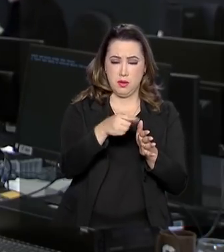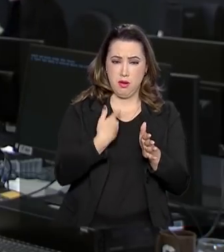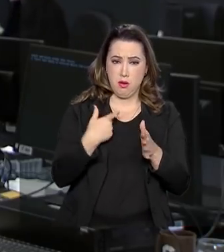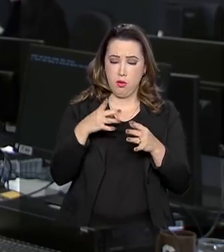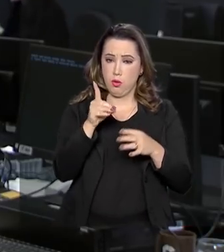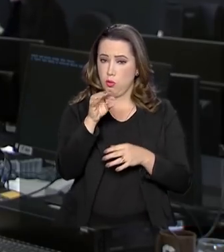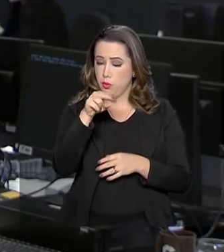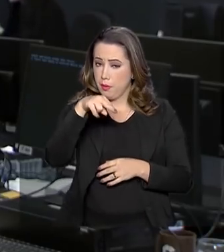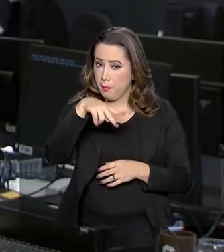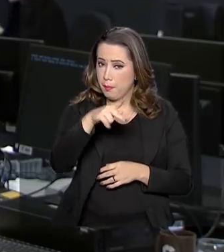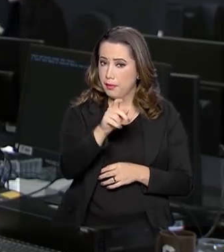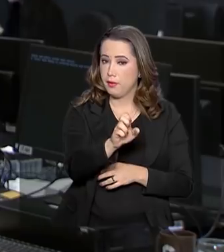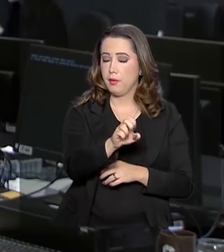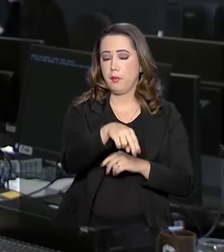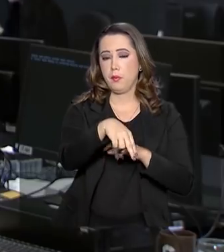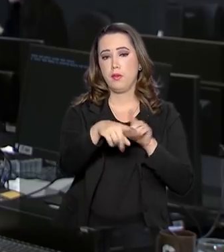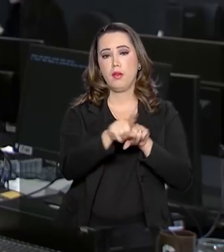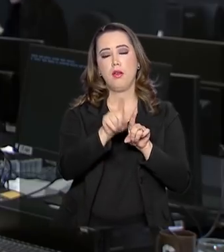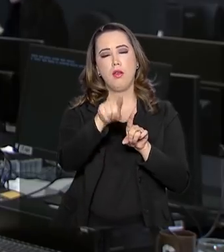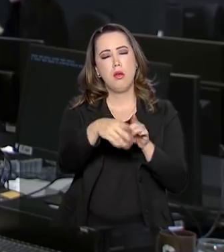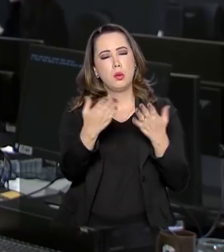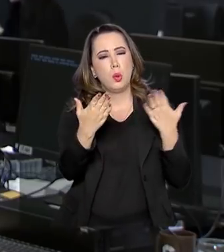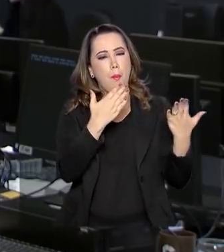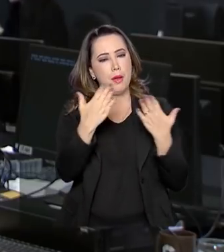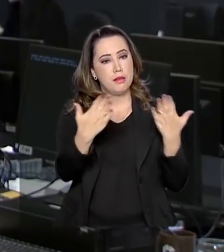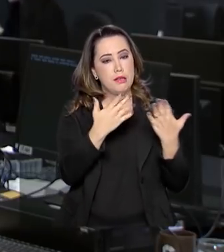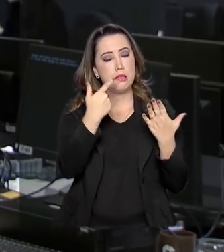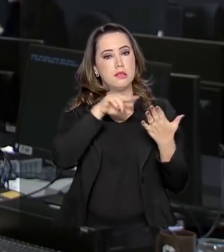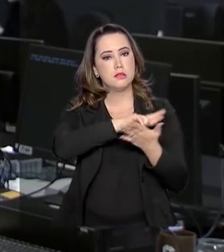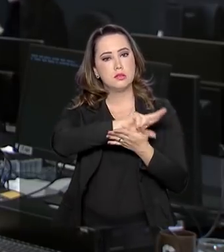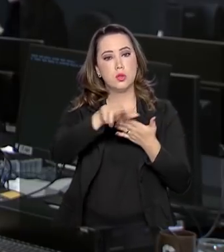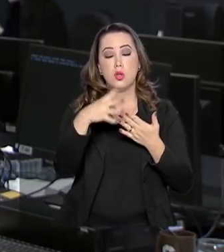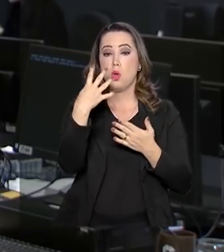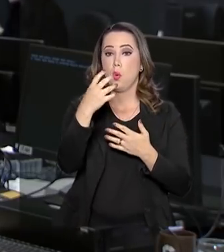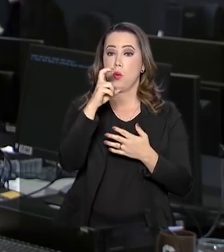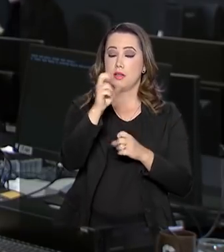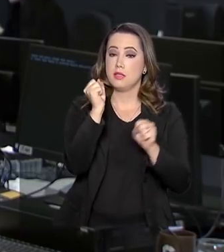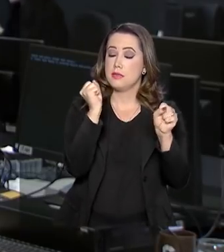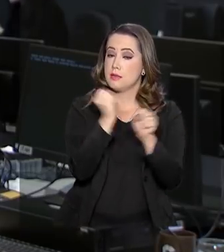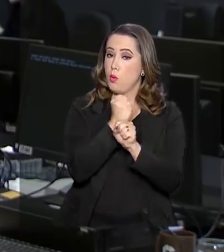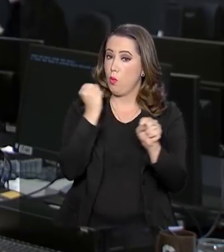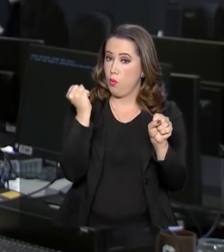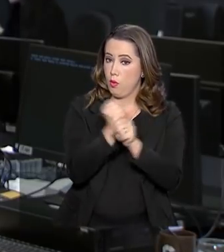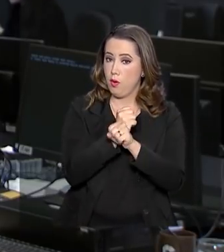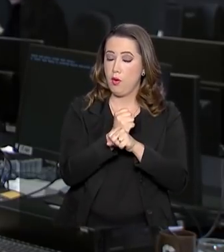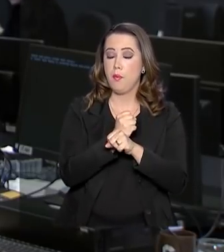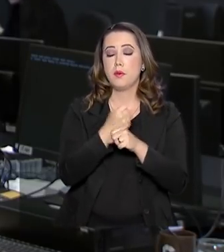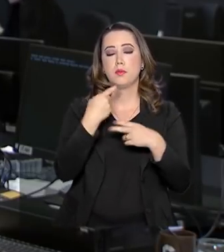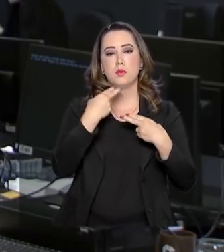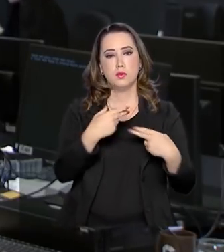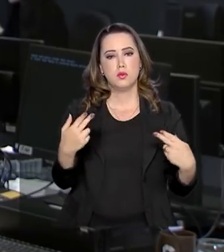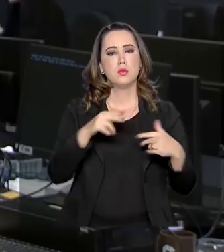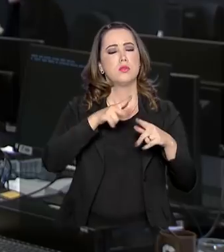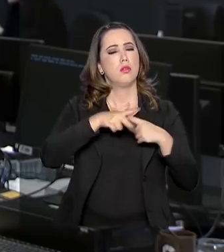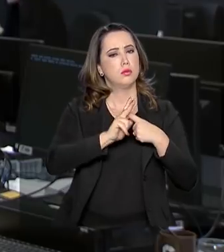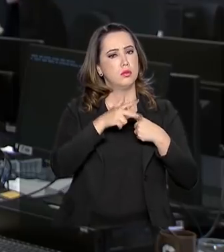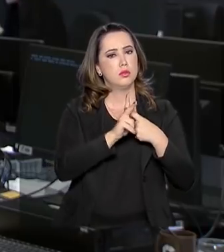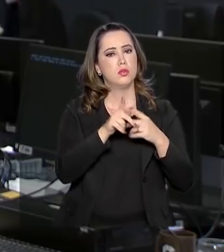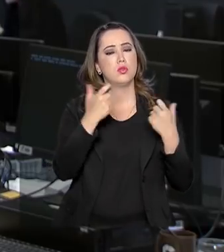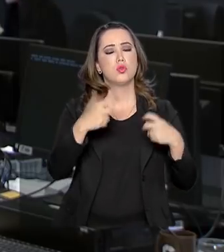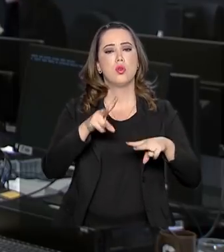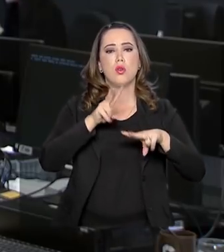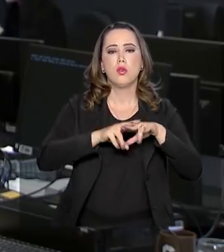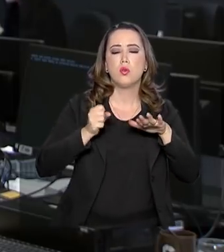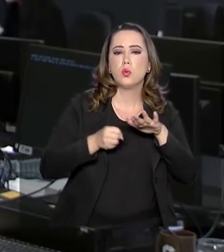Justiça e da Segurança Pública, é baseada na execução de 45 obras para a construção e reformas de presídios